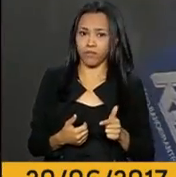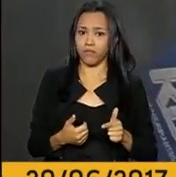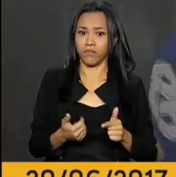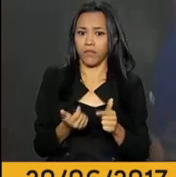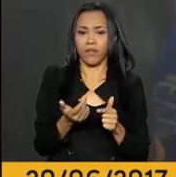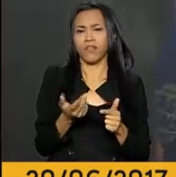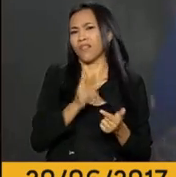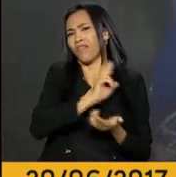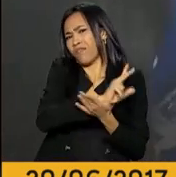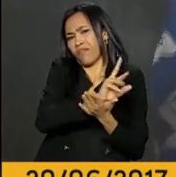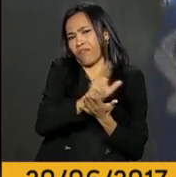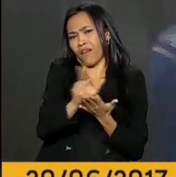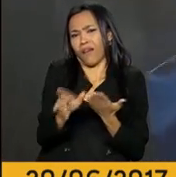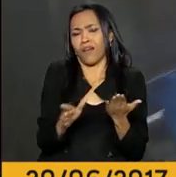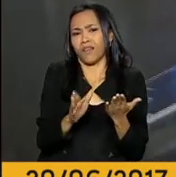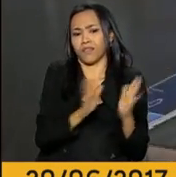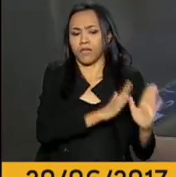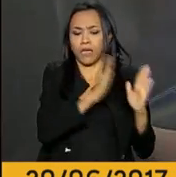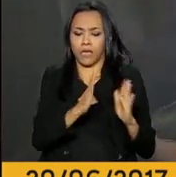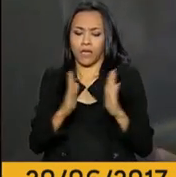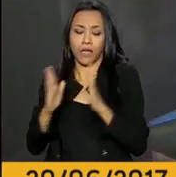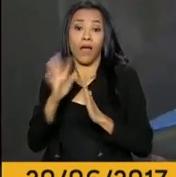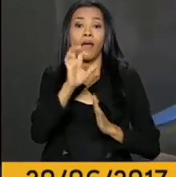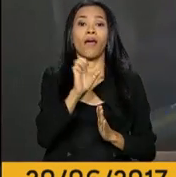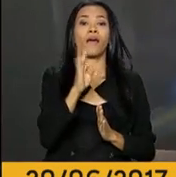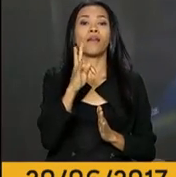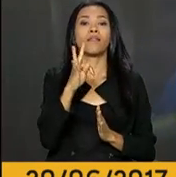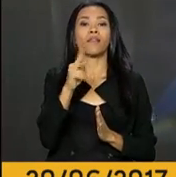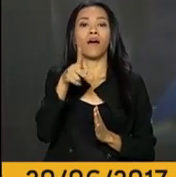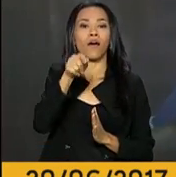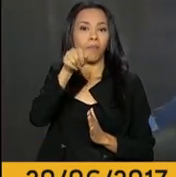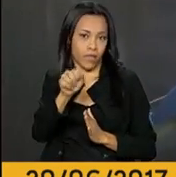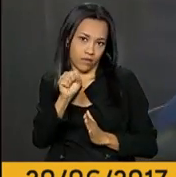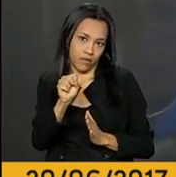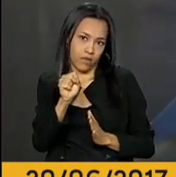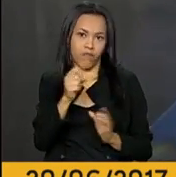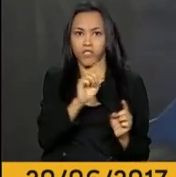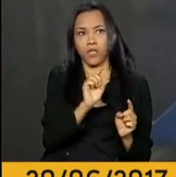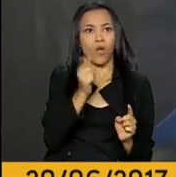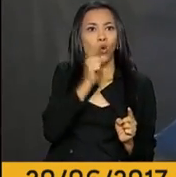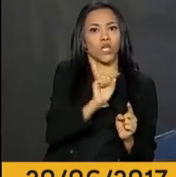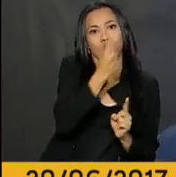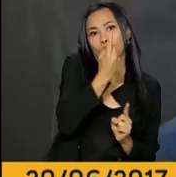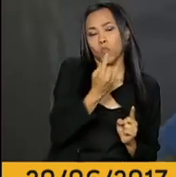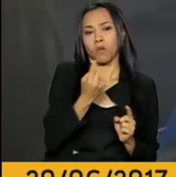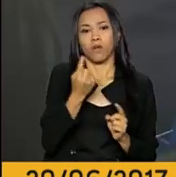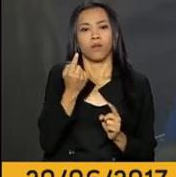mesmo, porque tem várias fases, né? Várias etapas. E nas etapas você ganha uma, ganha outra,